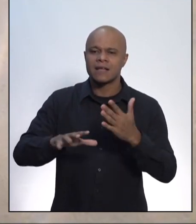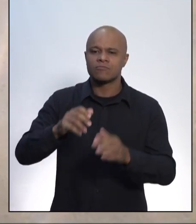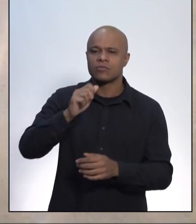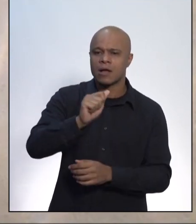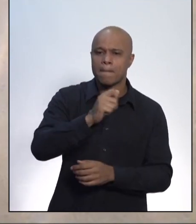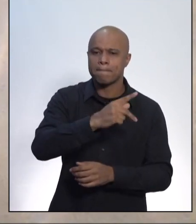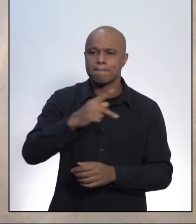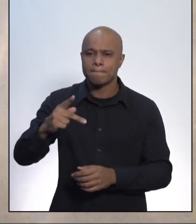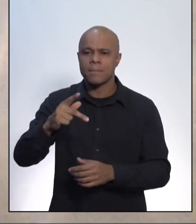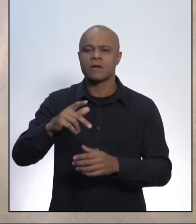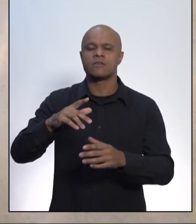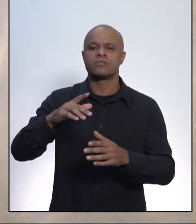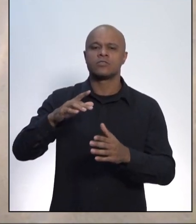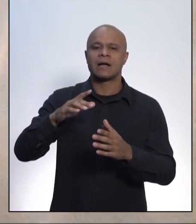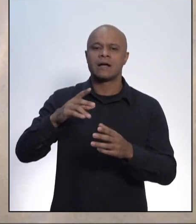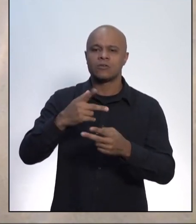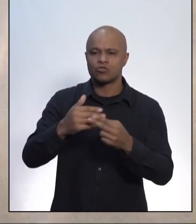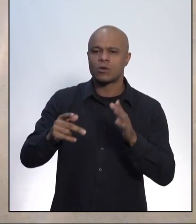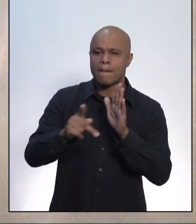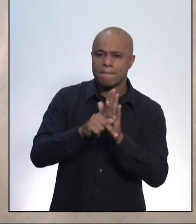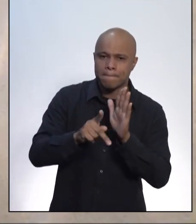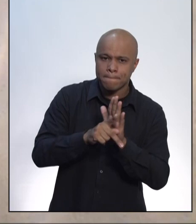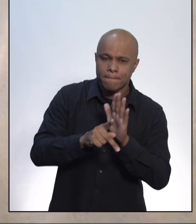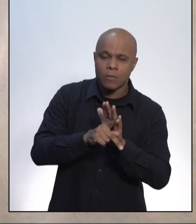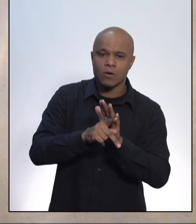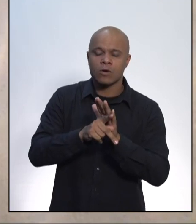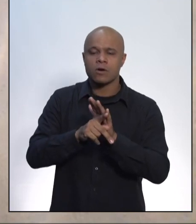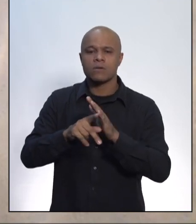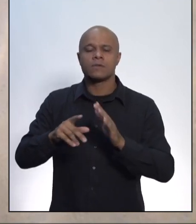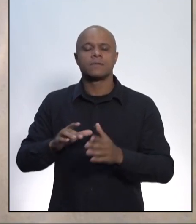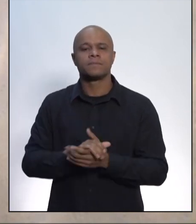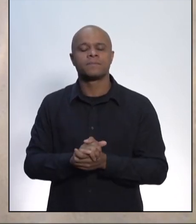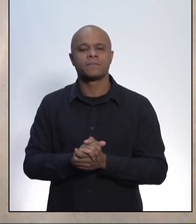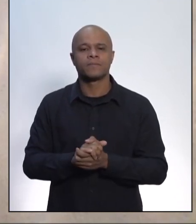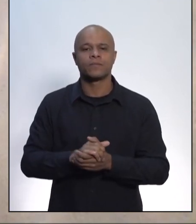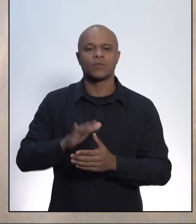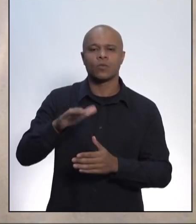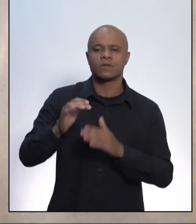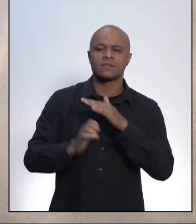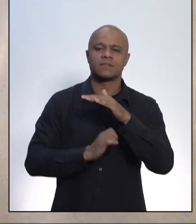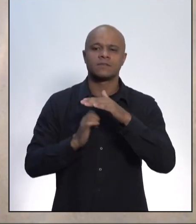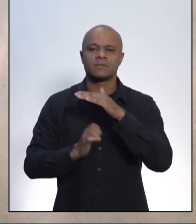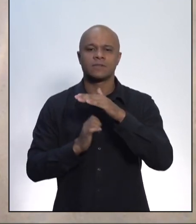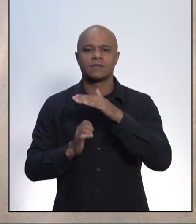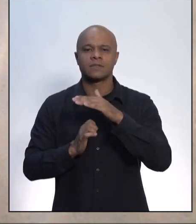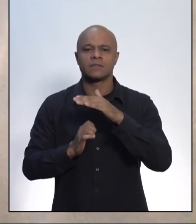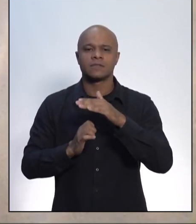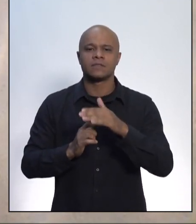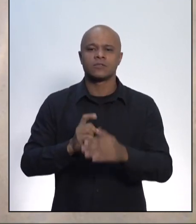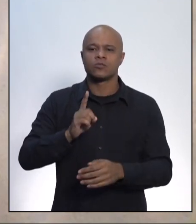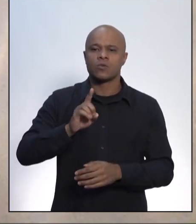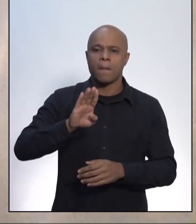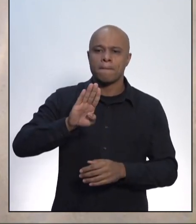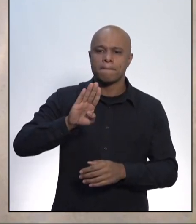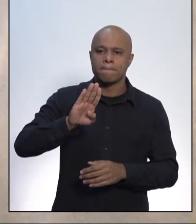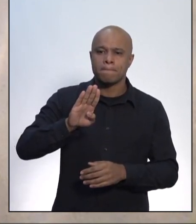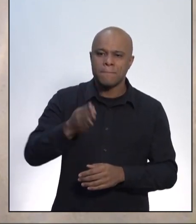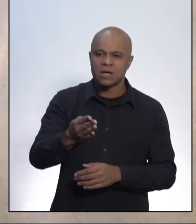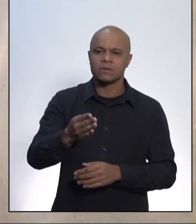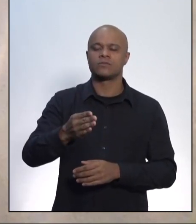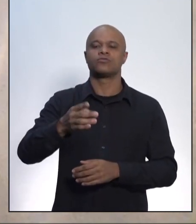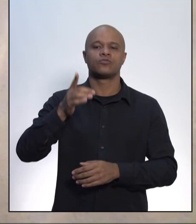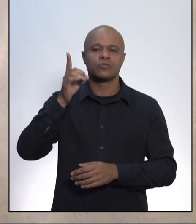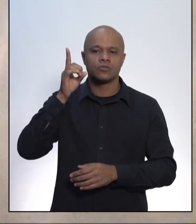chamar assim, todos os unicórnios, eu não sei se vocês já ouviram falar dessa expressão, que são as empresas que atingem $1 bilhão, todos